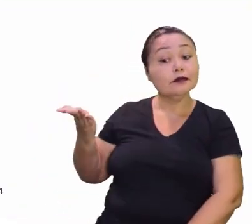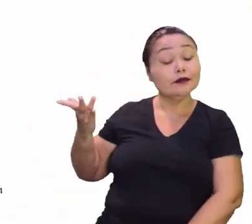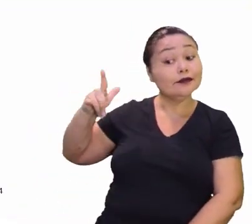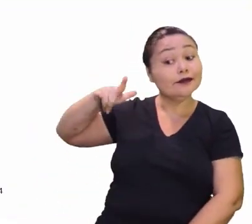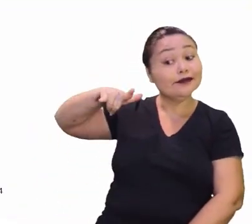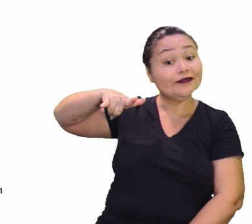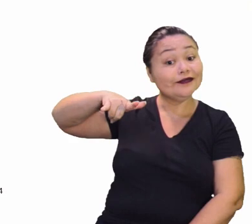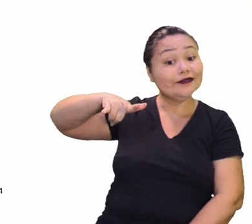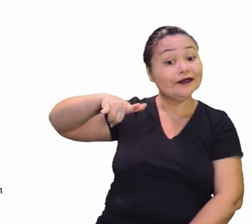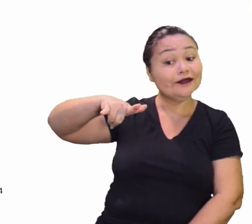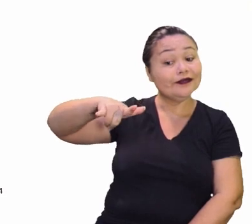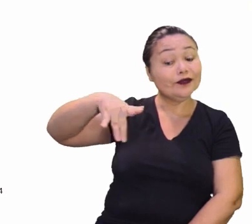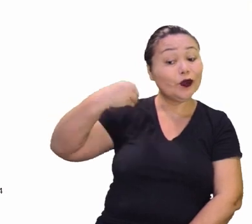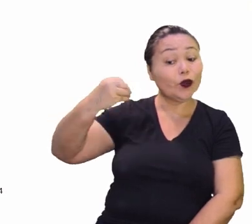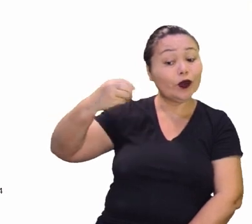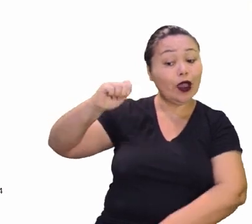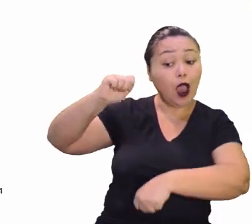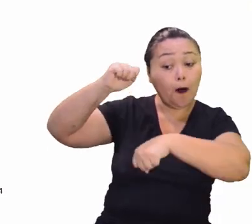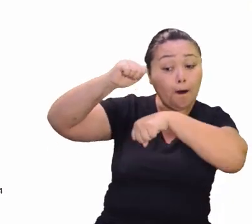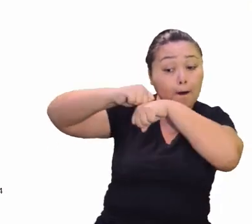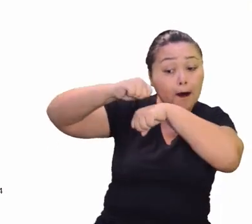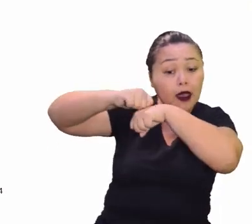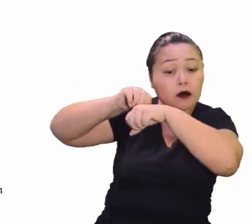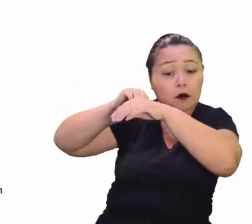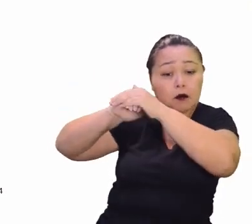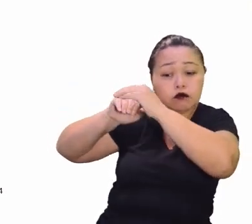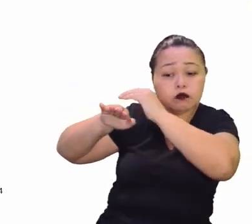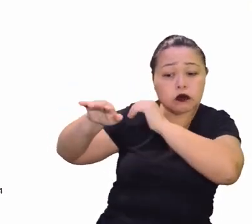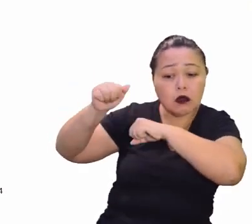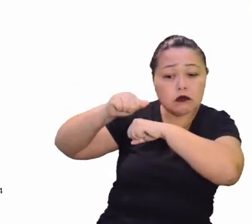Então, olha só como é que saía a cassiterita